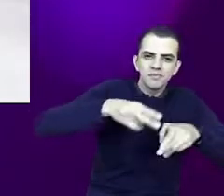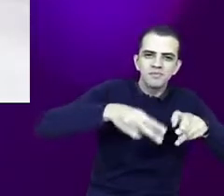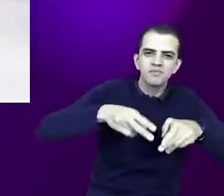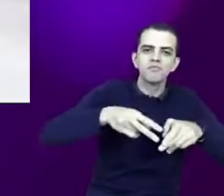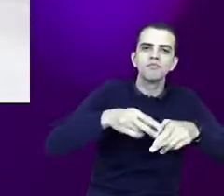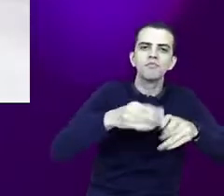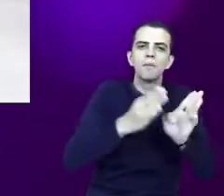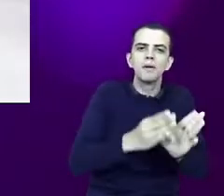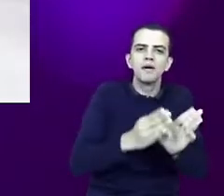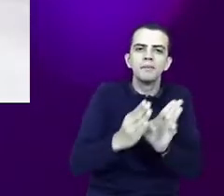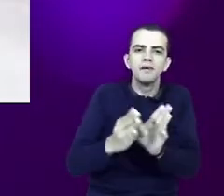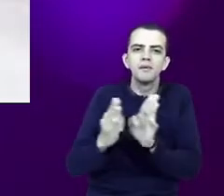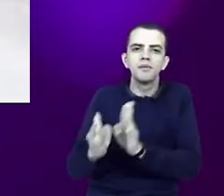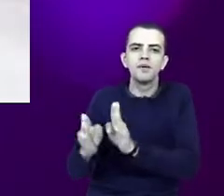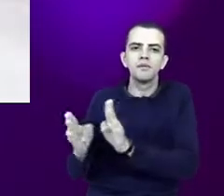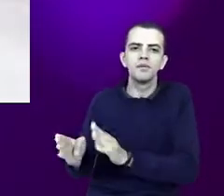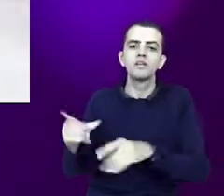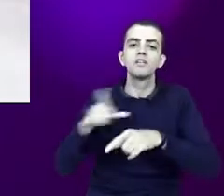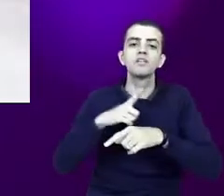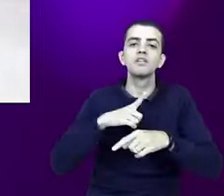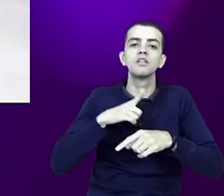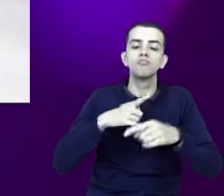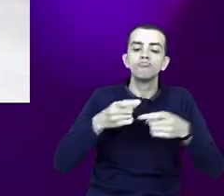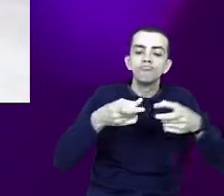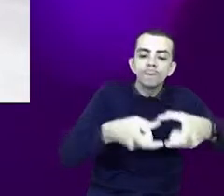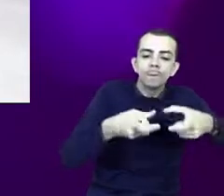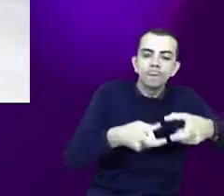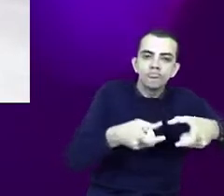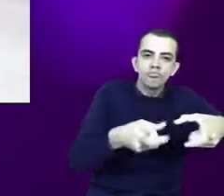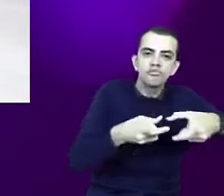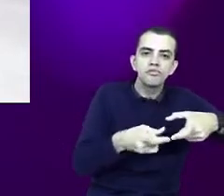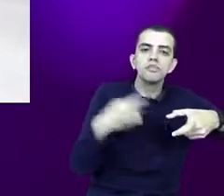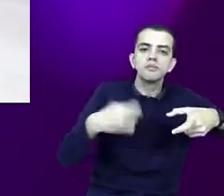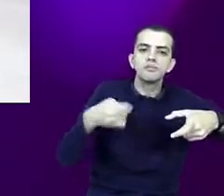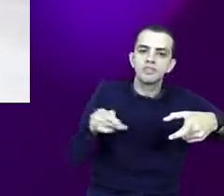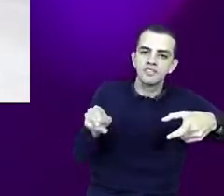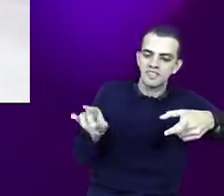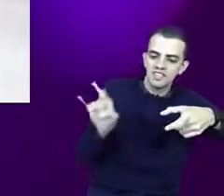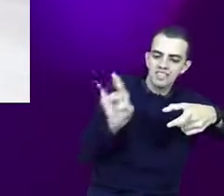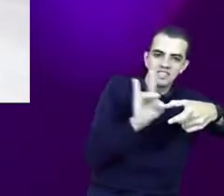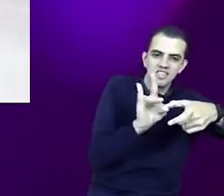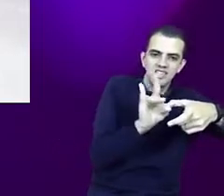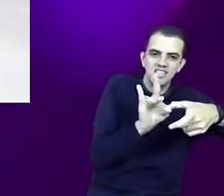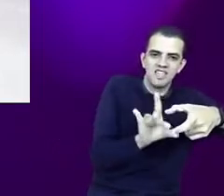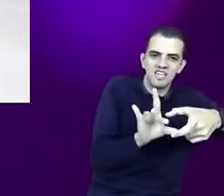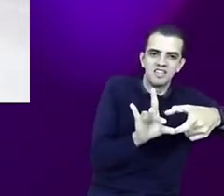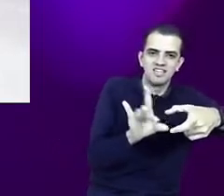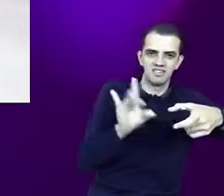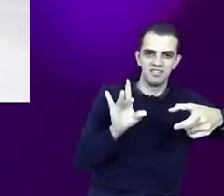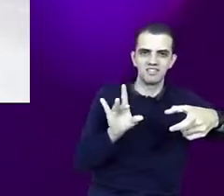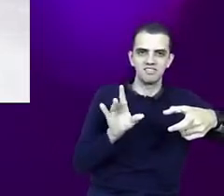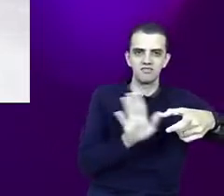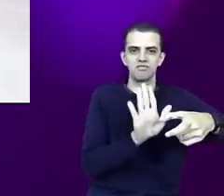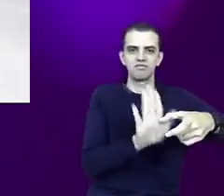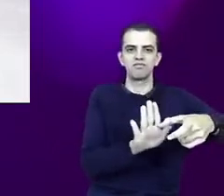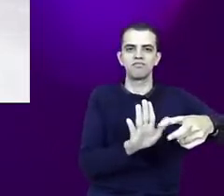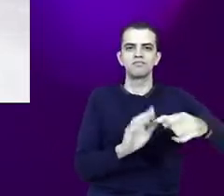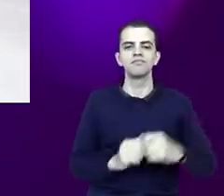e o posicionamento certinho de onde você tem que deixar aquela copa, né, aquela cúpula acetabular.